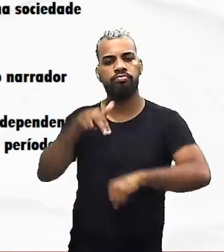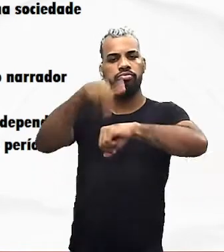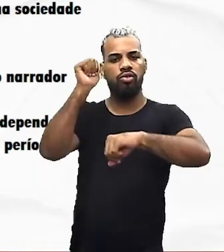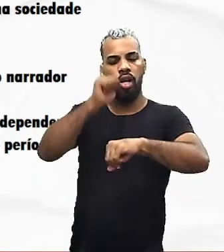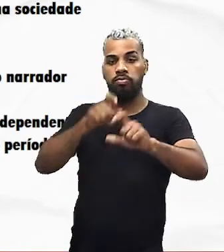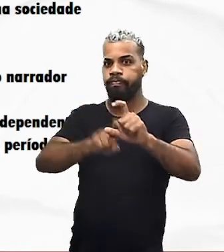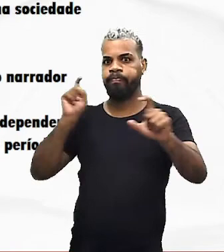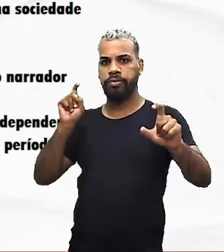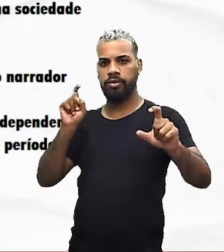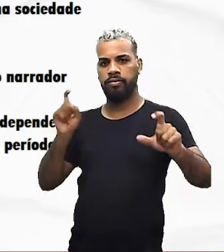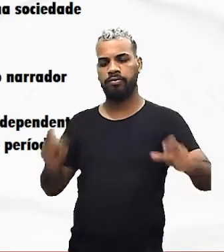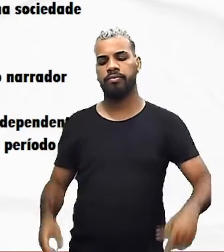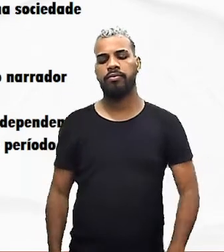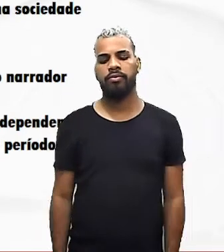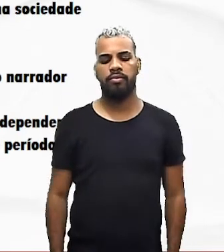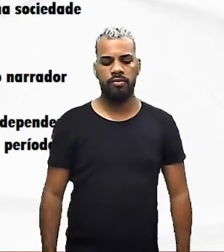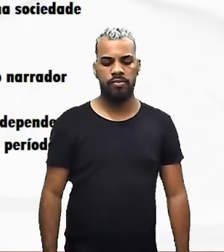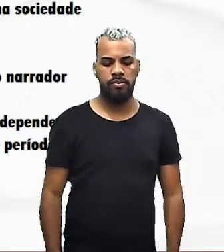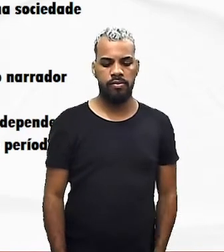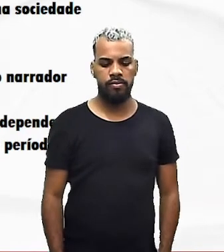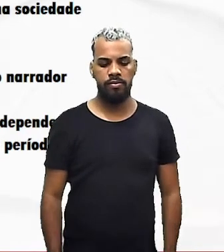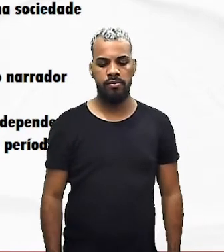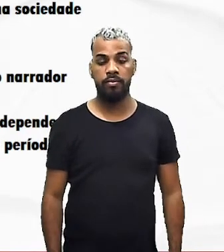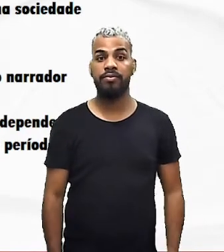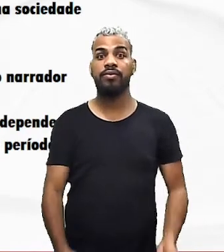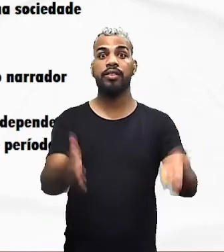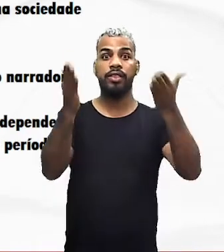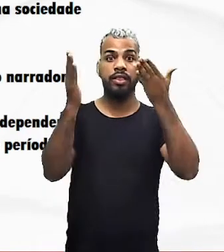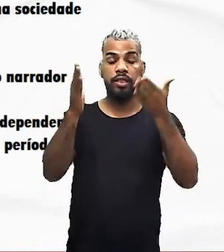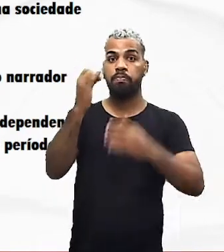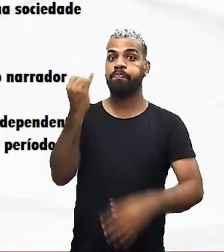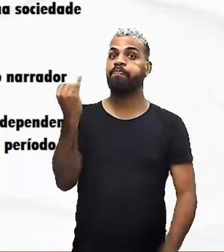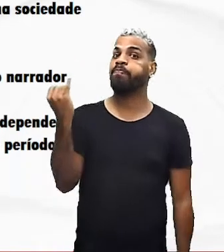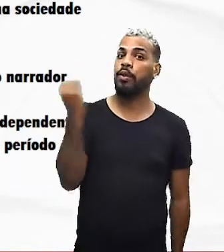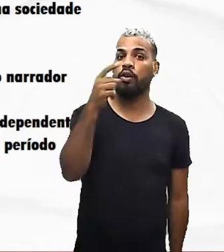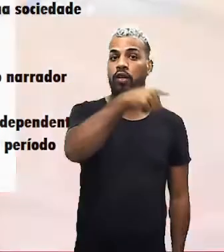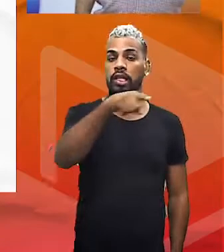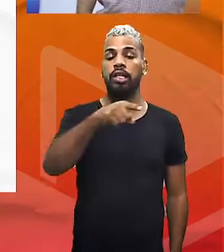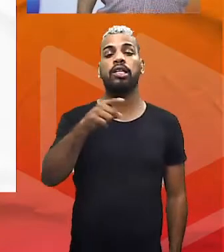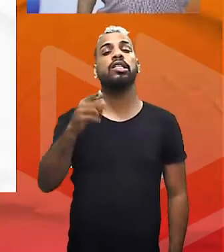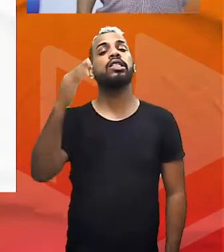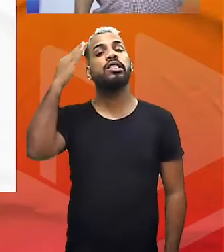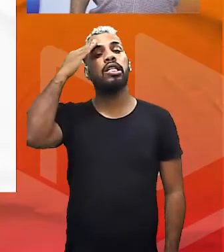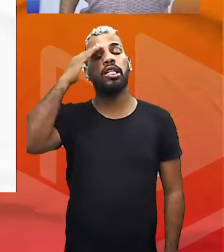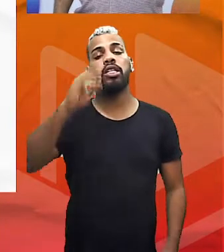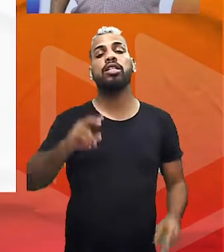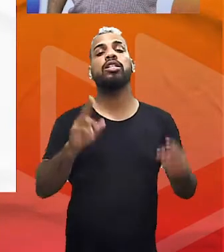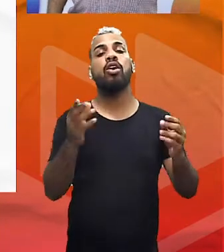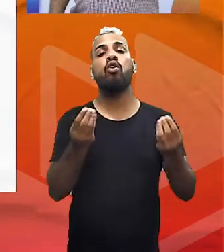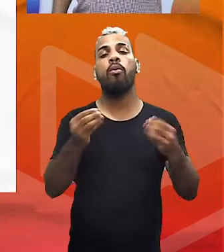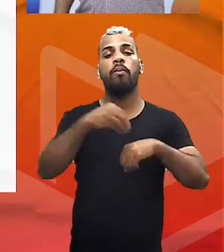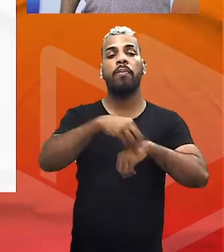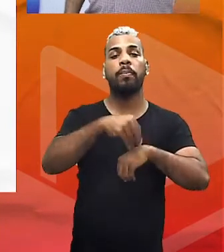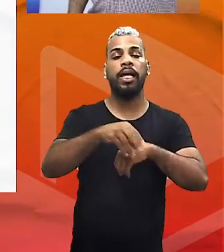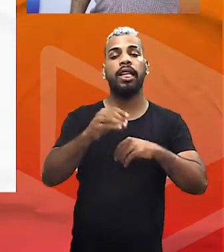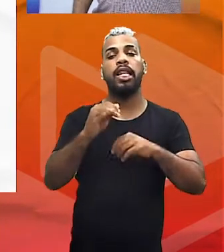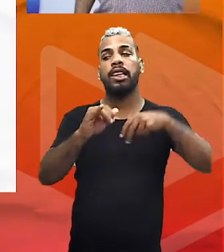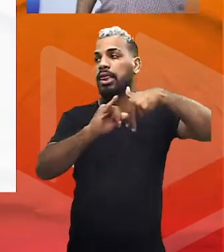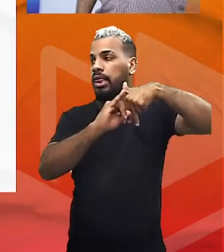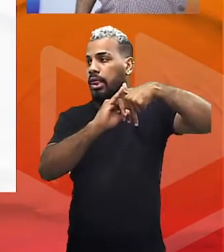isso já é, minha gente, um traço marcante e muito importante para que você possa entender o encaminhamento das